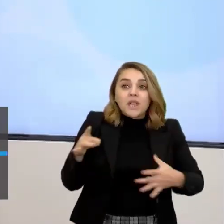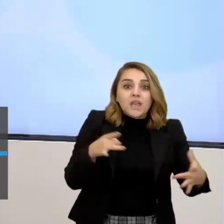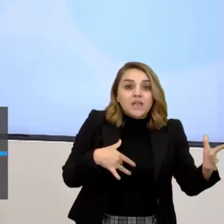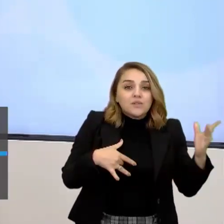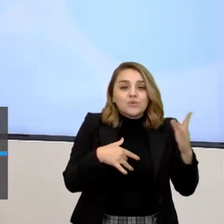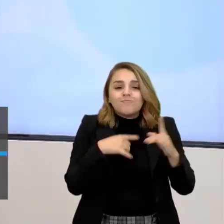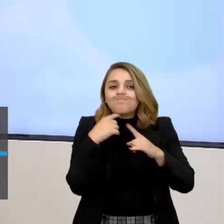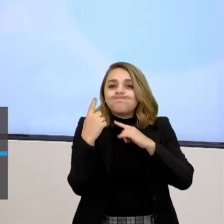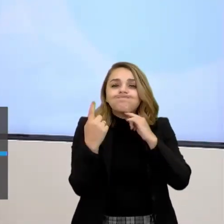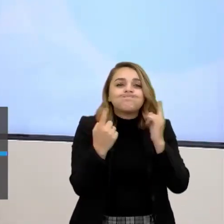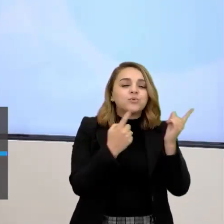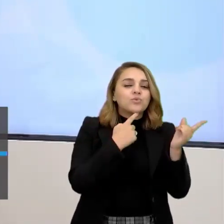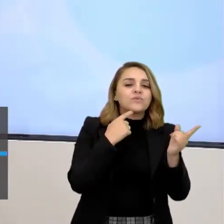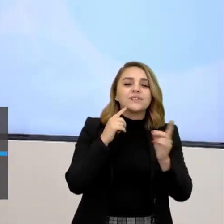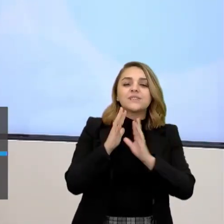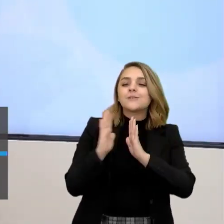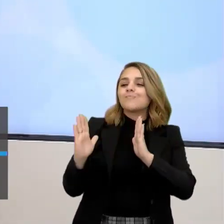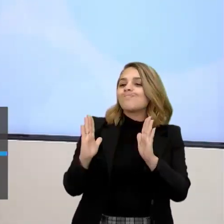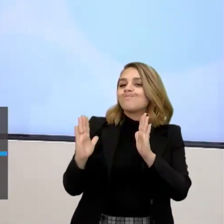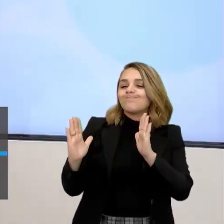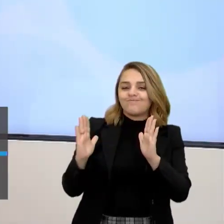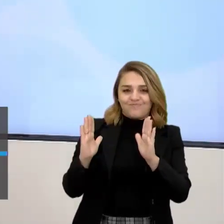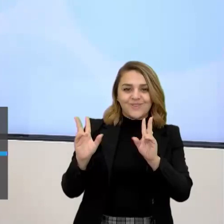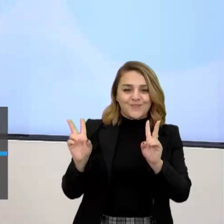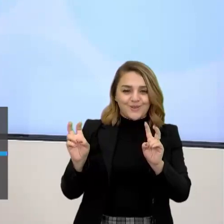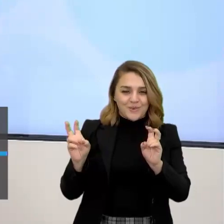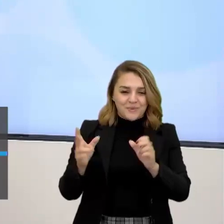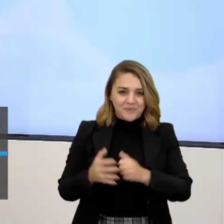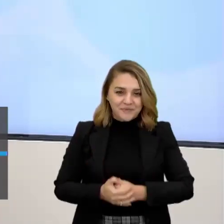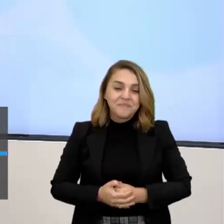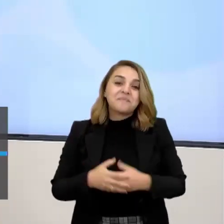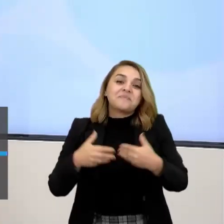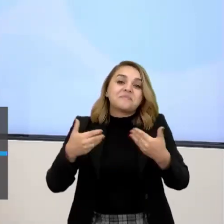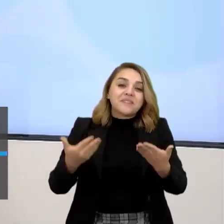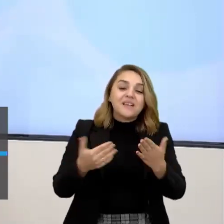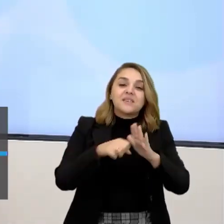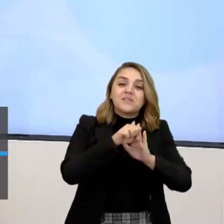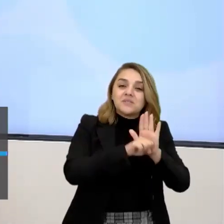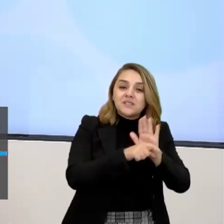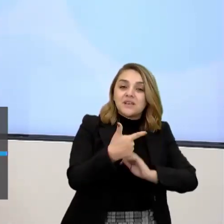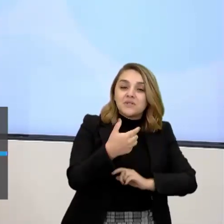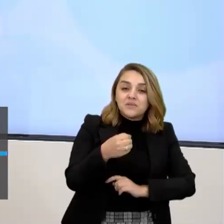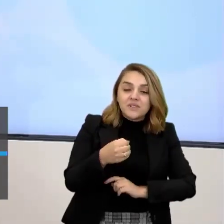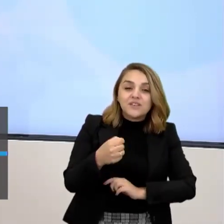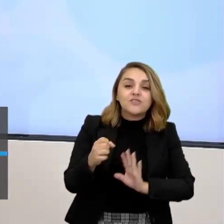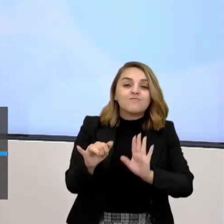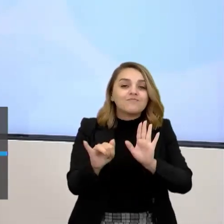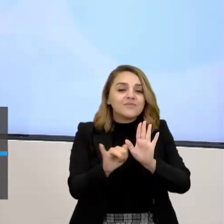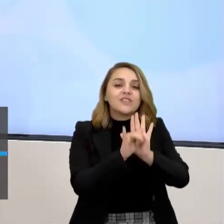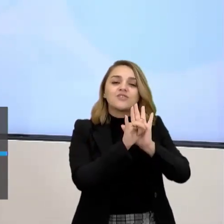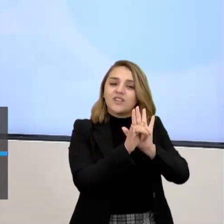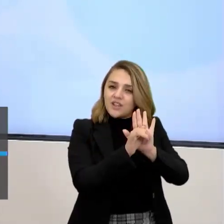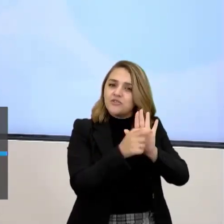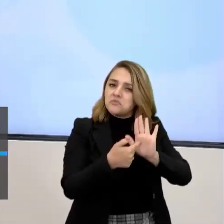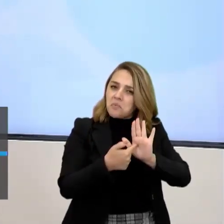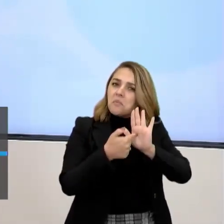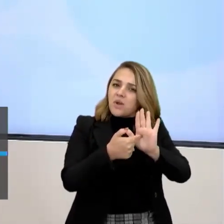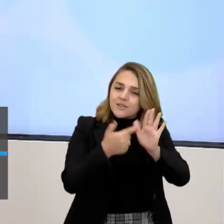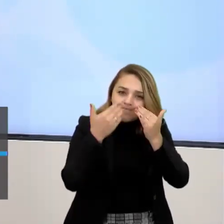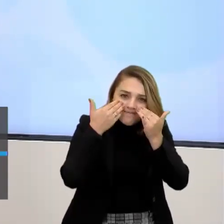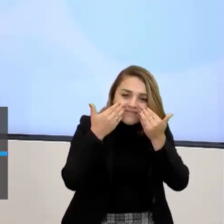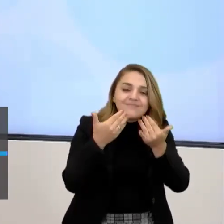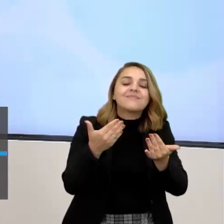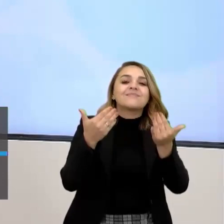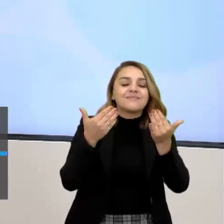incertezas em relação a isso. Ou seja, no século XX, a identidade dos escritores está muito mais aparente. Por isso que a gente fala, é